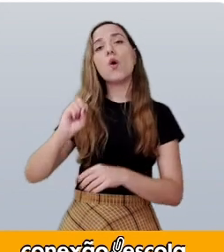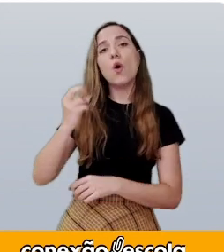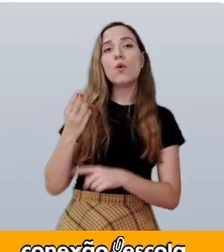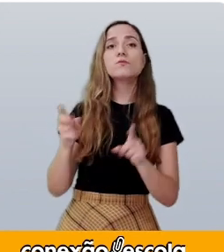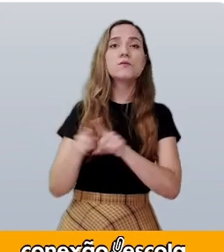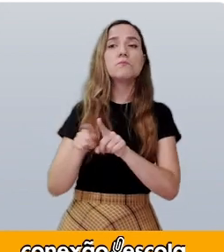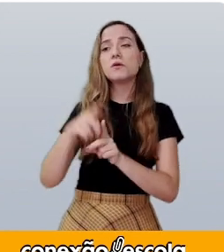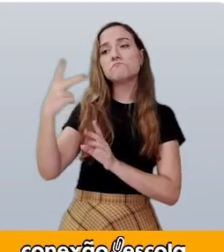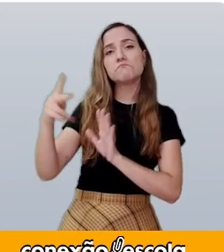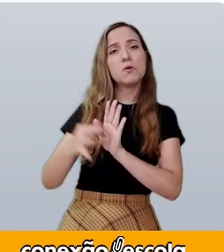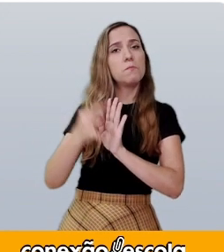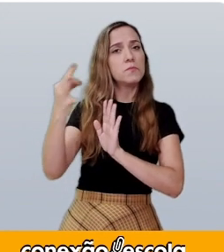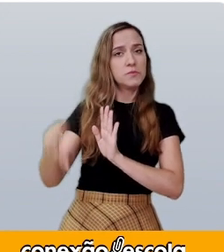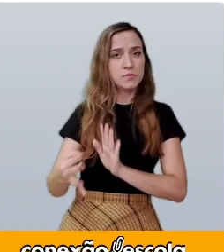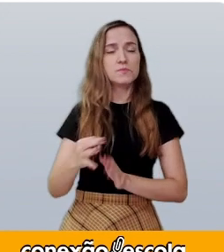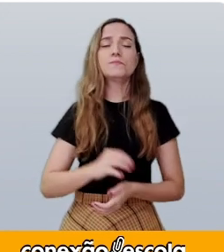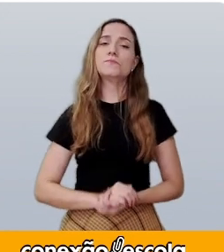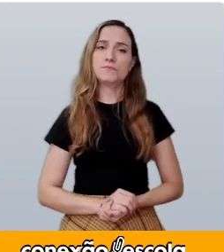própria opinião.